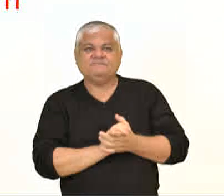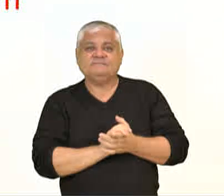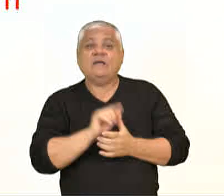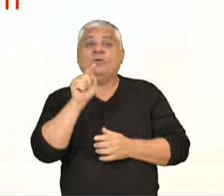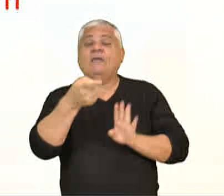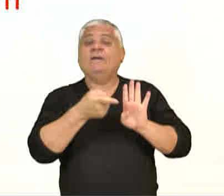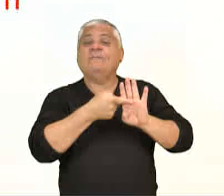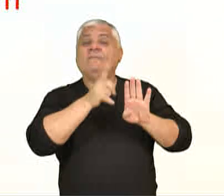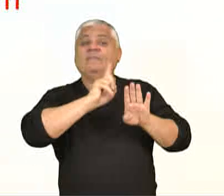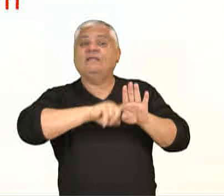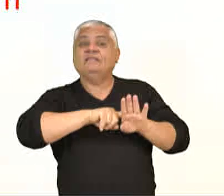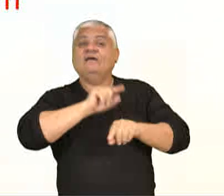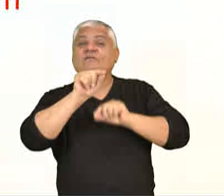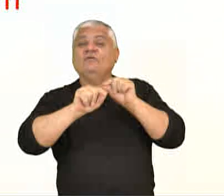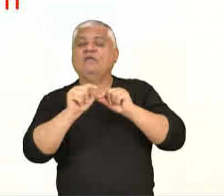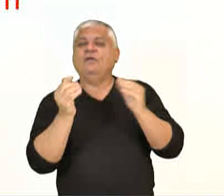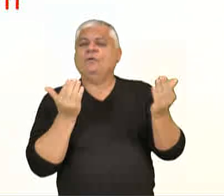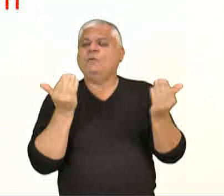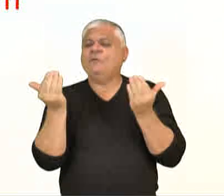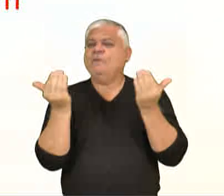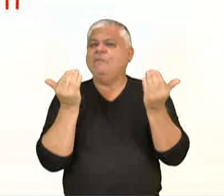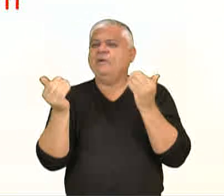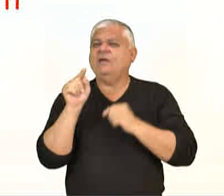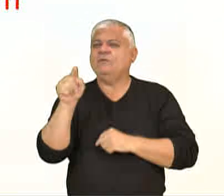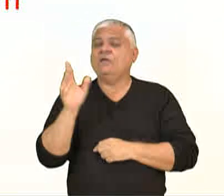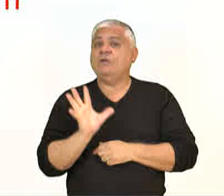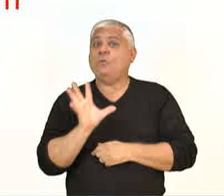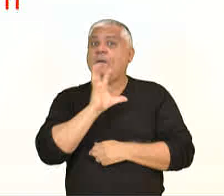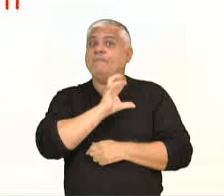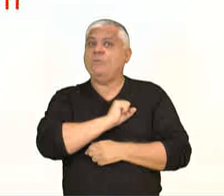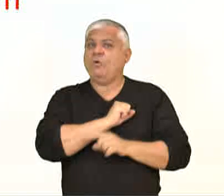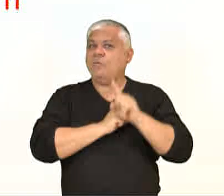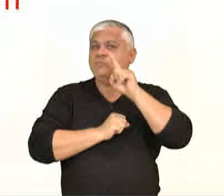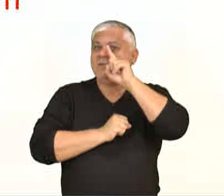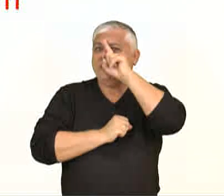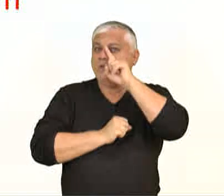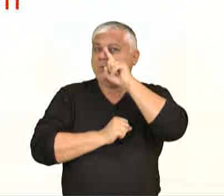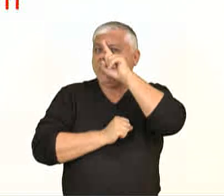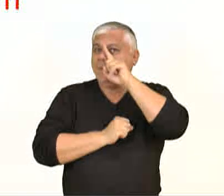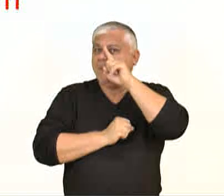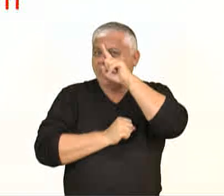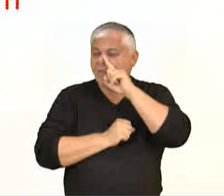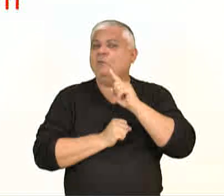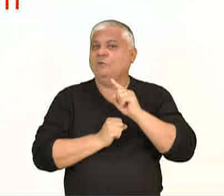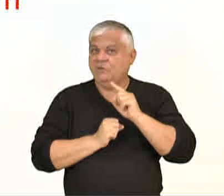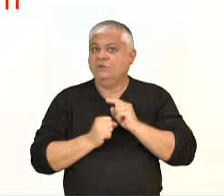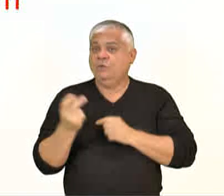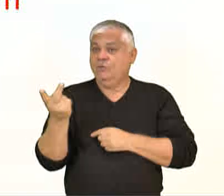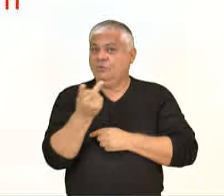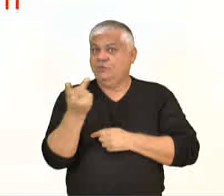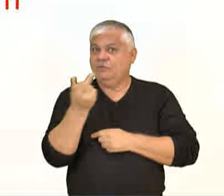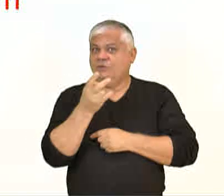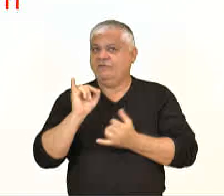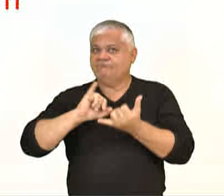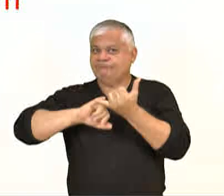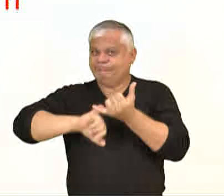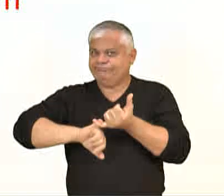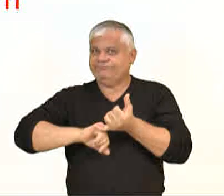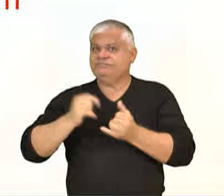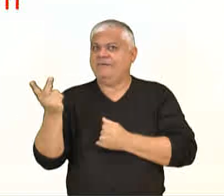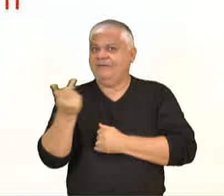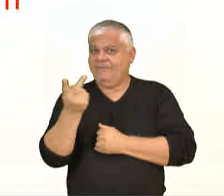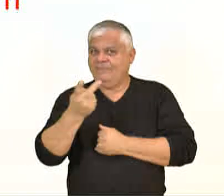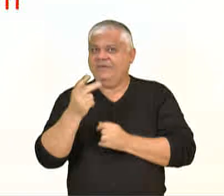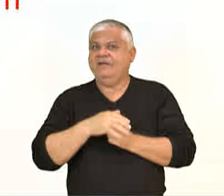aqui é retomada pela comparação implícita entre o amor e o abismo navegável entre os dois amantes. Há o efeito